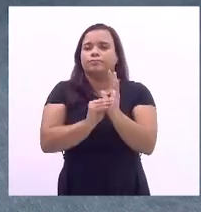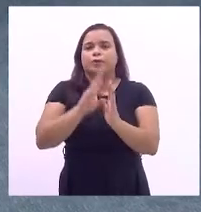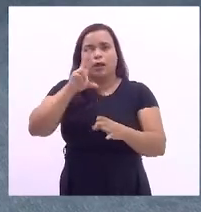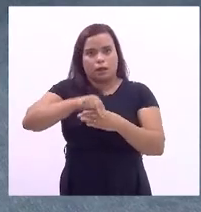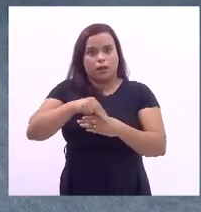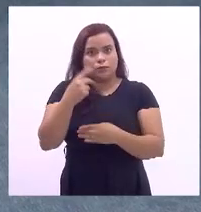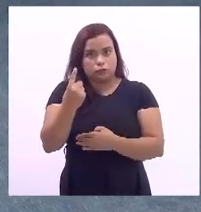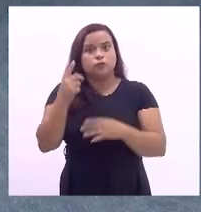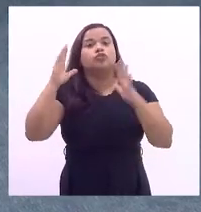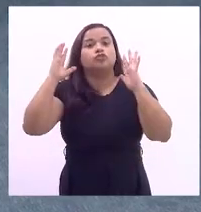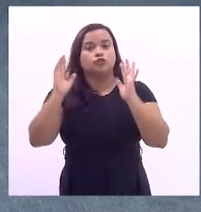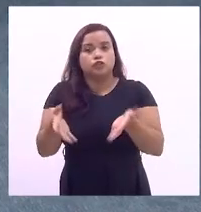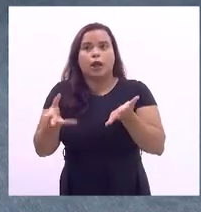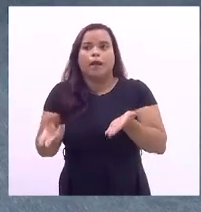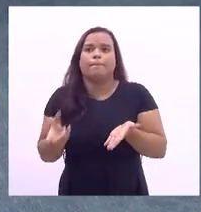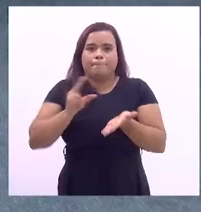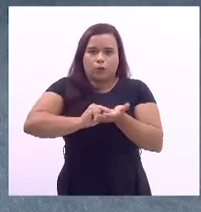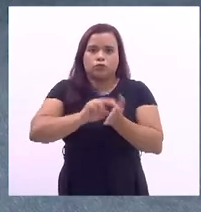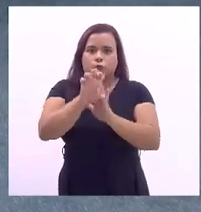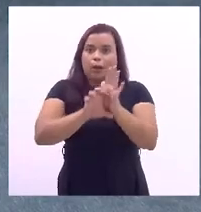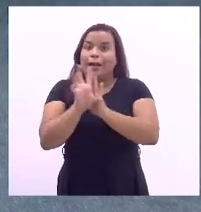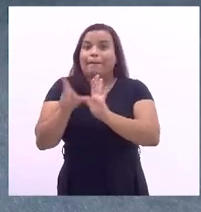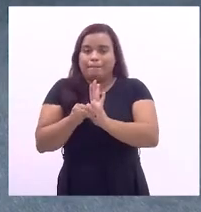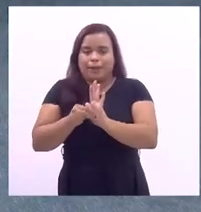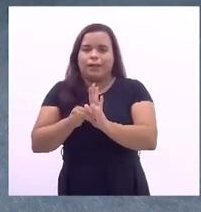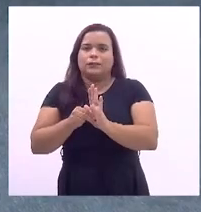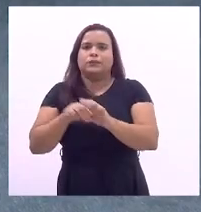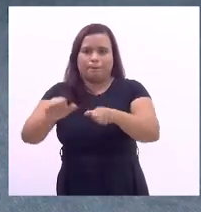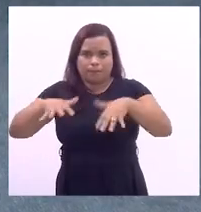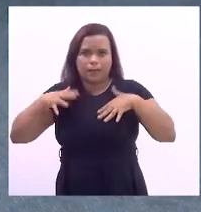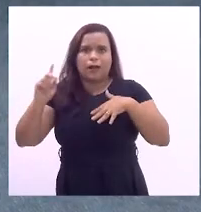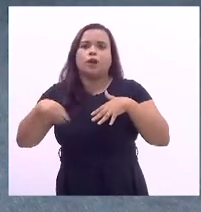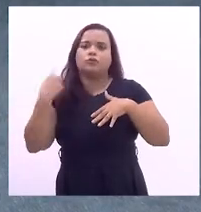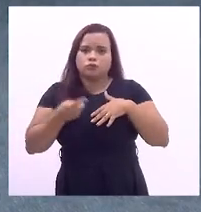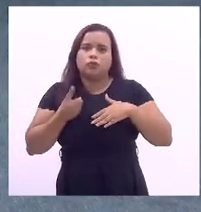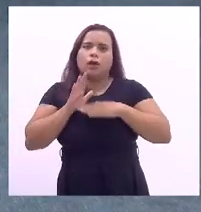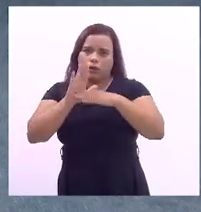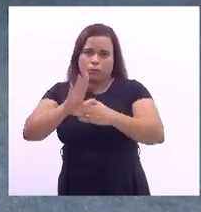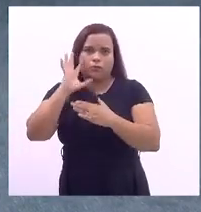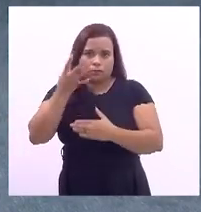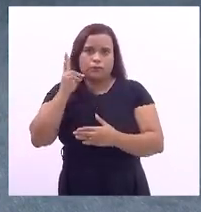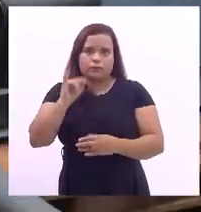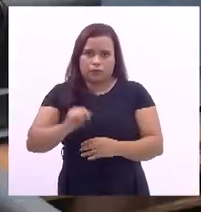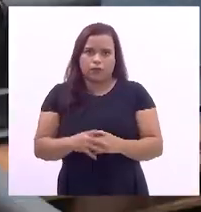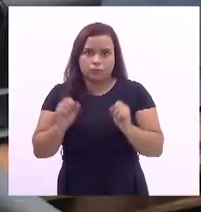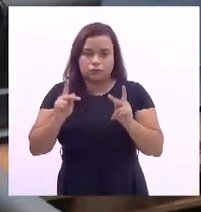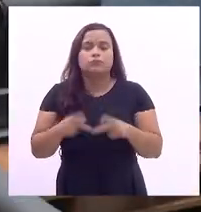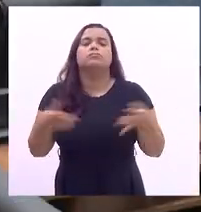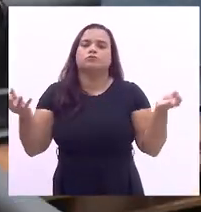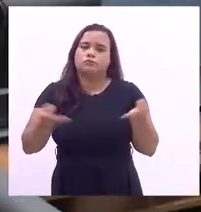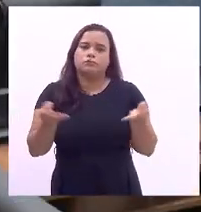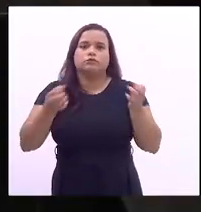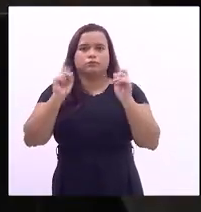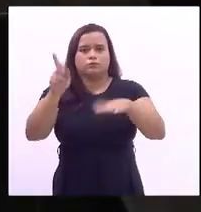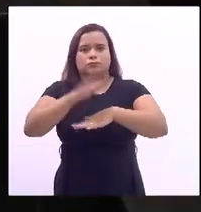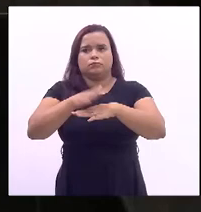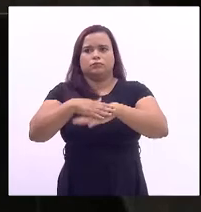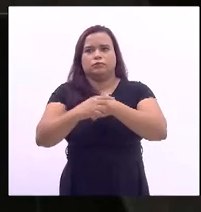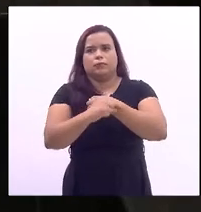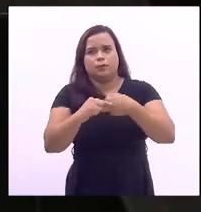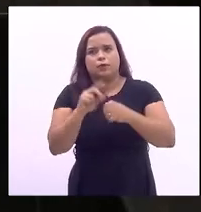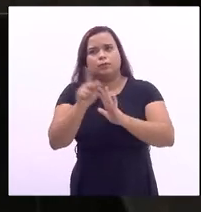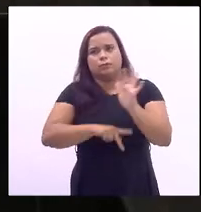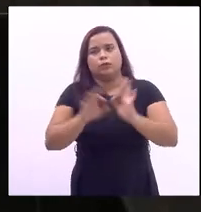anexo 1 ele já foi protocolado na forma de emenda de plenário EA gente vai funcionar essa questão perfeitamente o autor do